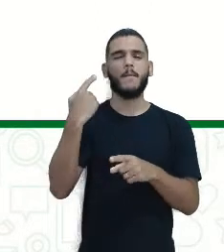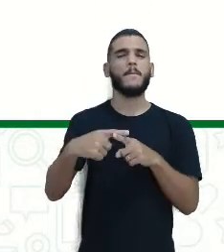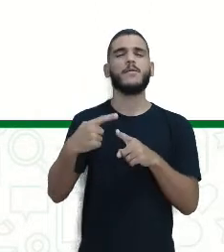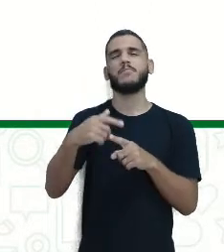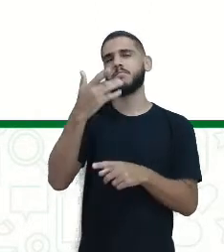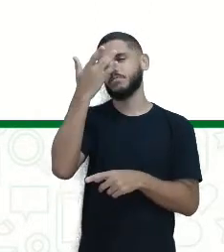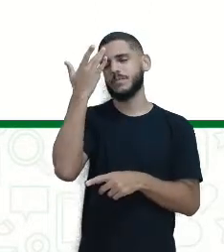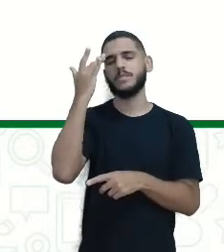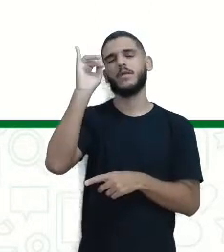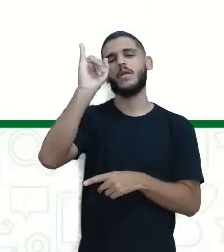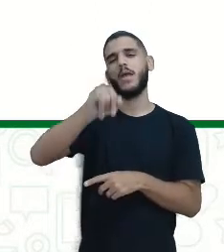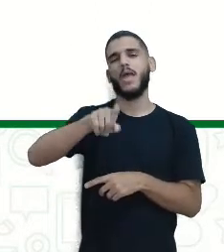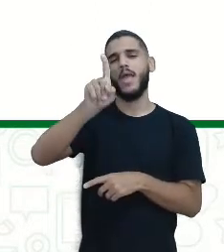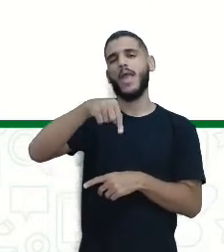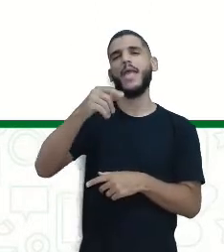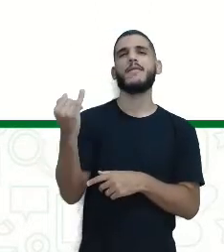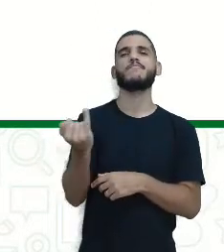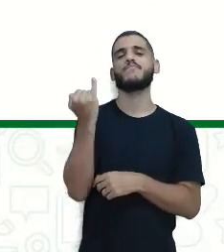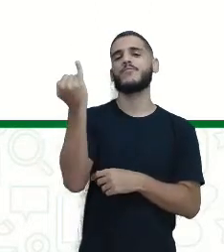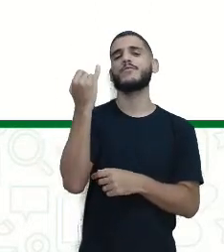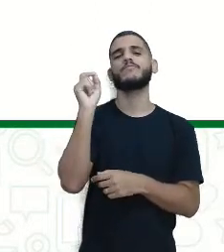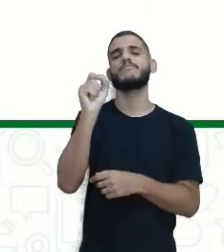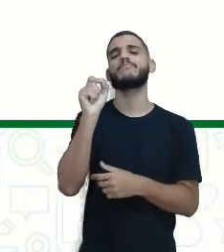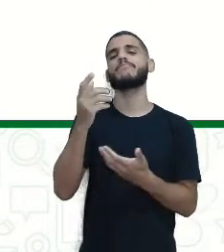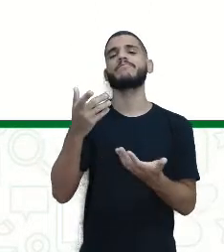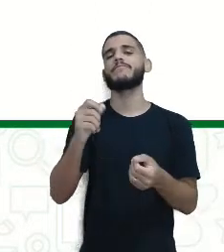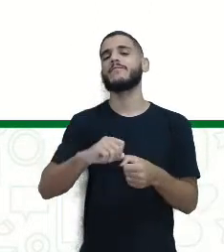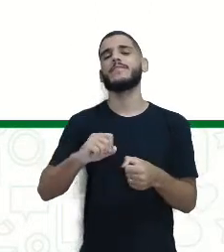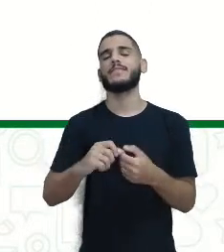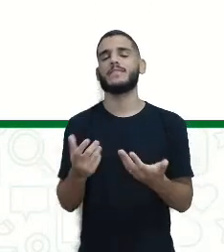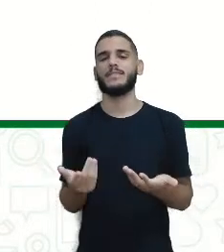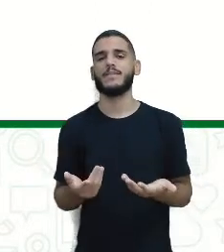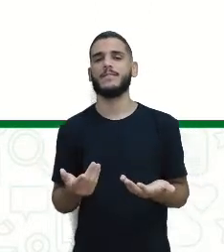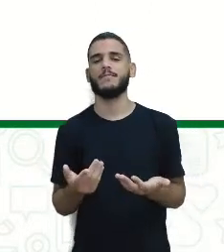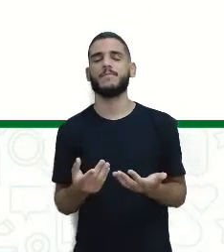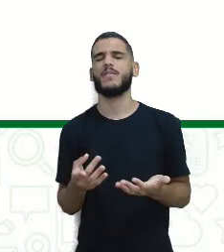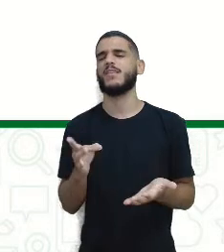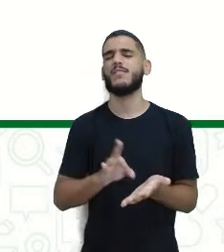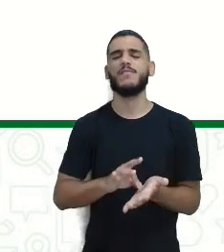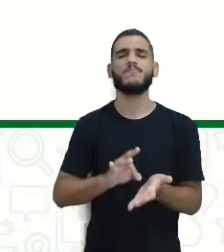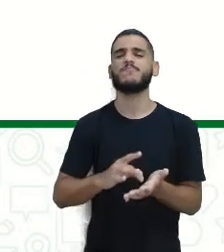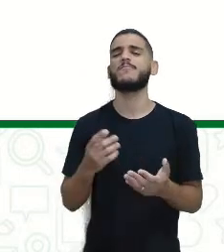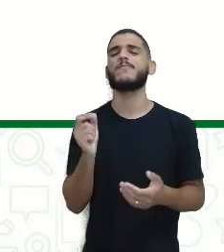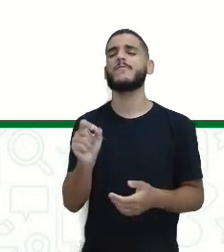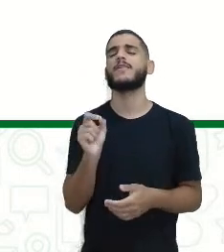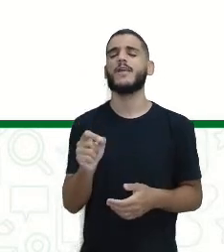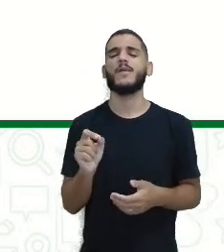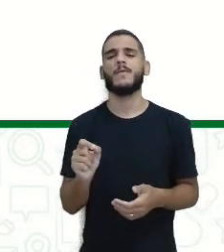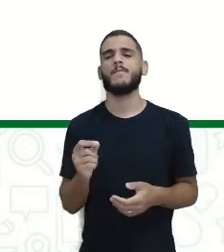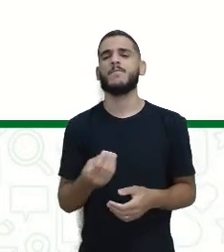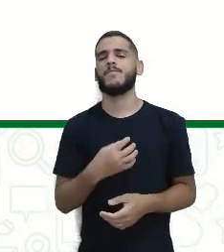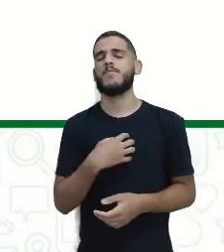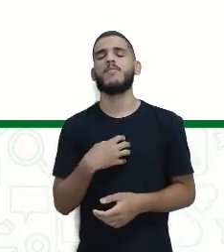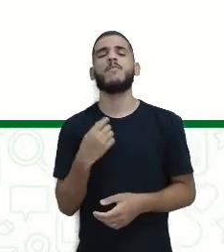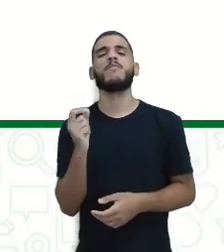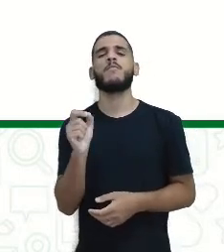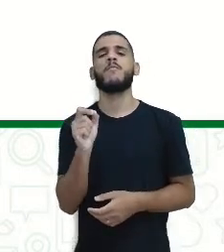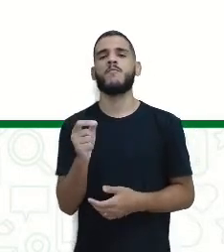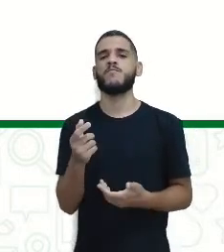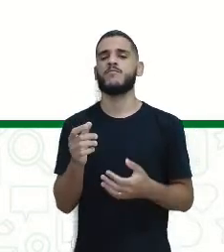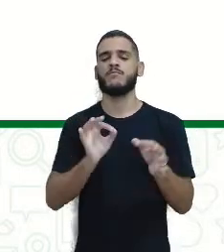pessoa está sendo biografada? O que foi que ela fez? Que fatos ela viveu? Que situações ela viveu? Quais